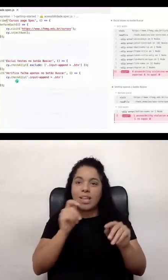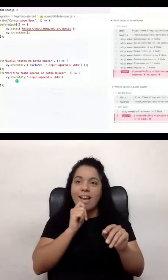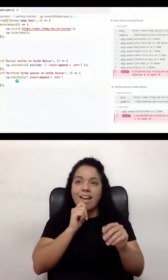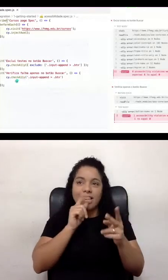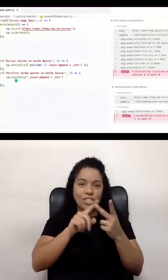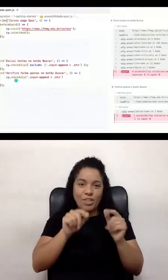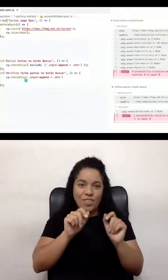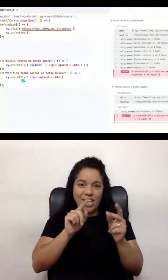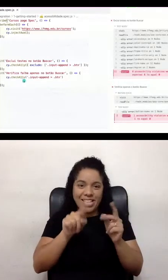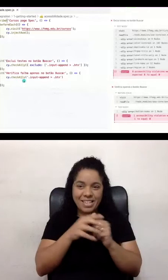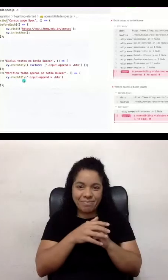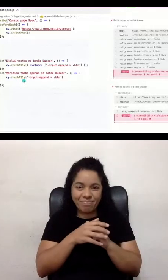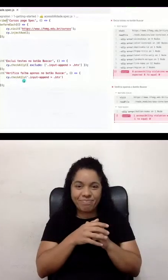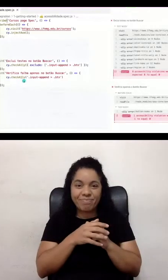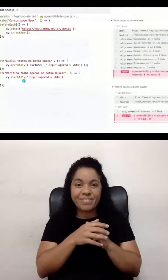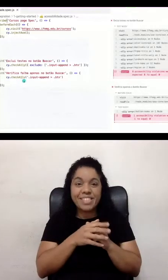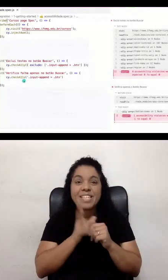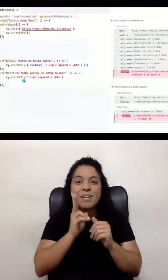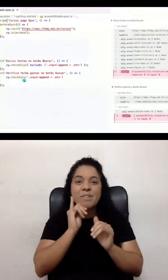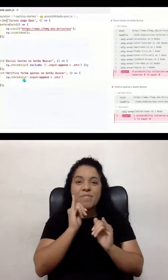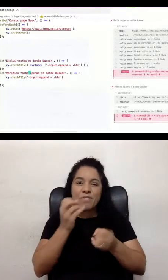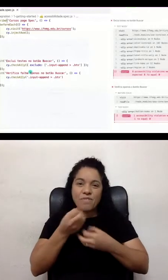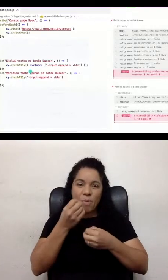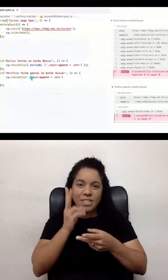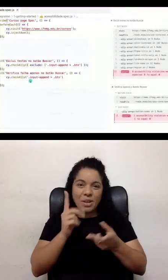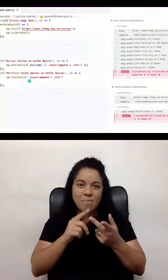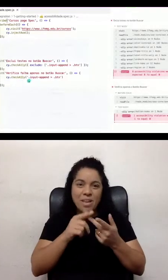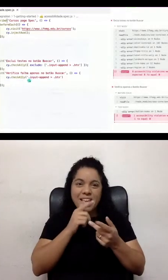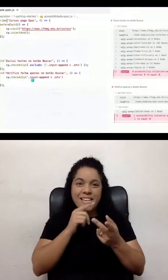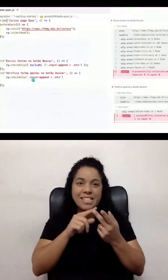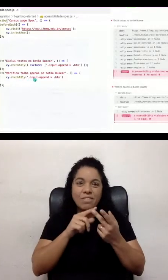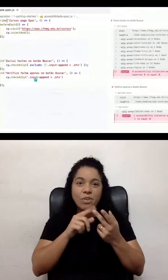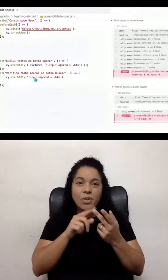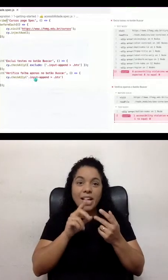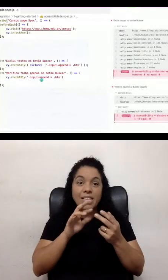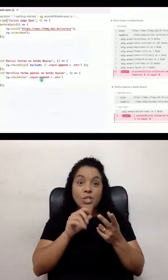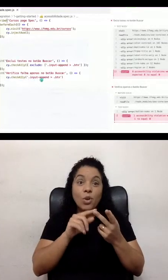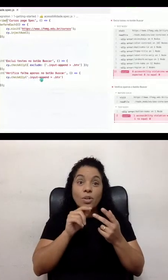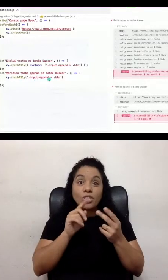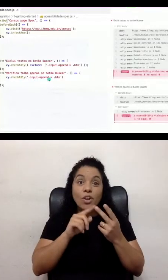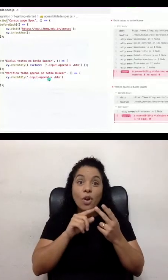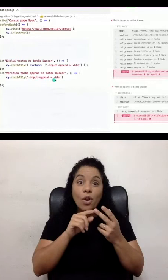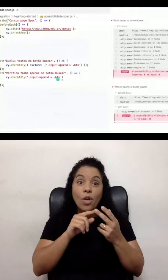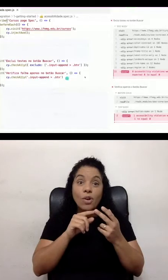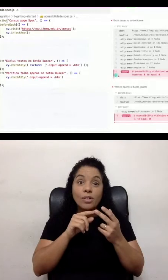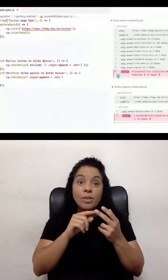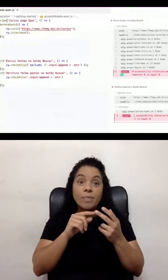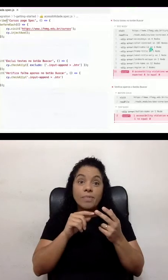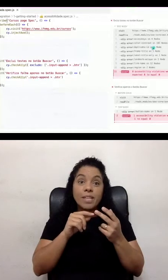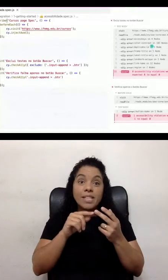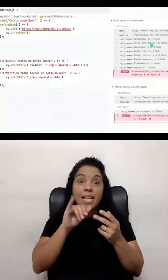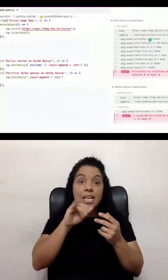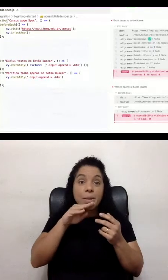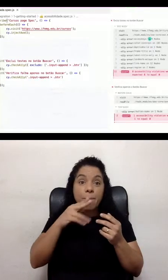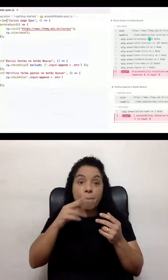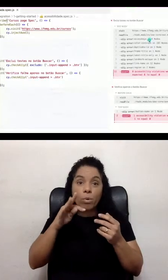venho aqui com essa mesma informação, só que em vez de colocar exclude, eu coloco input. Aqui você vê,